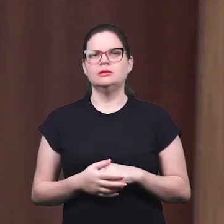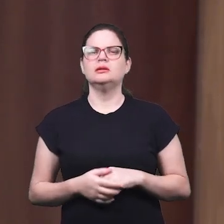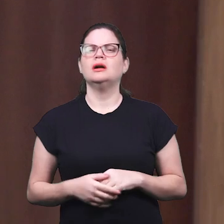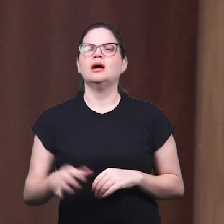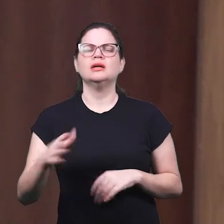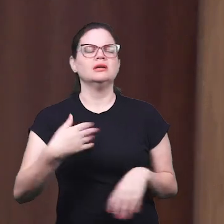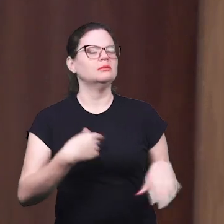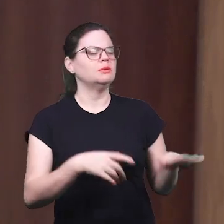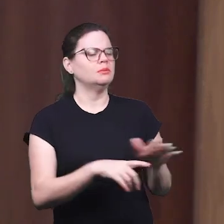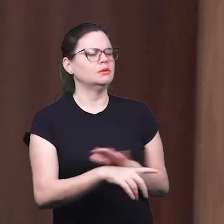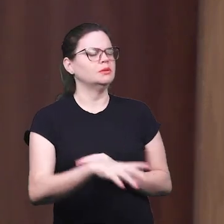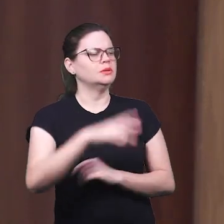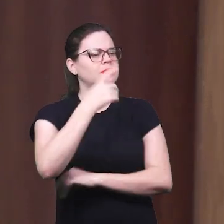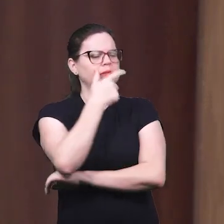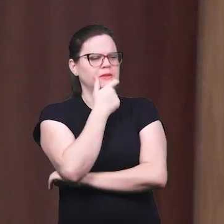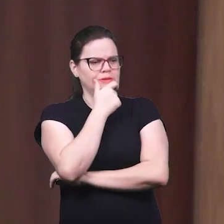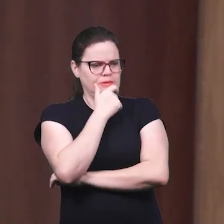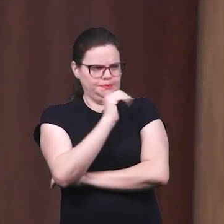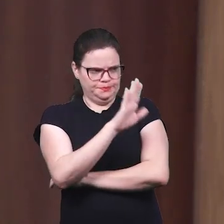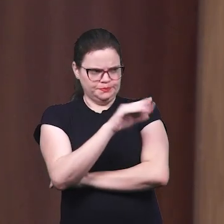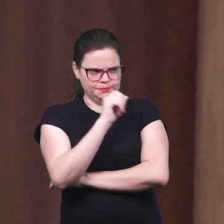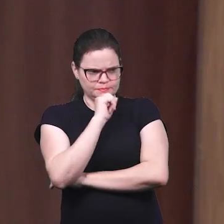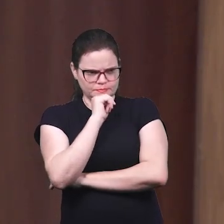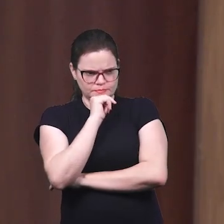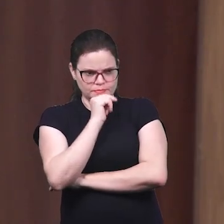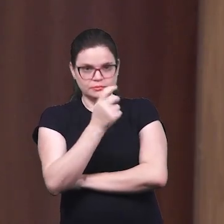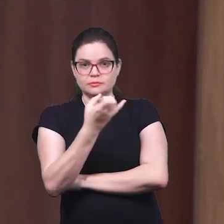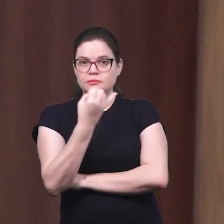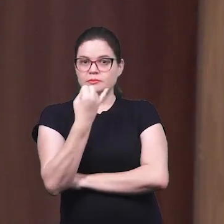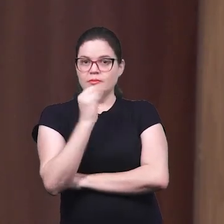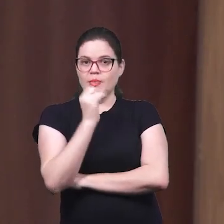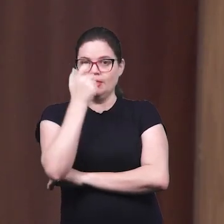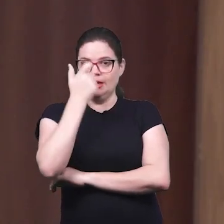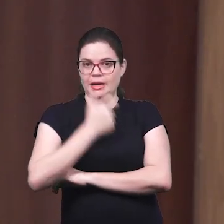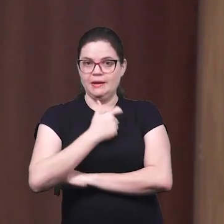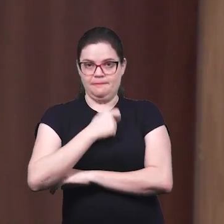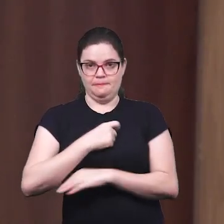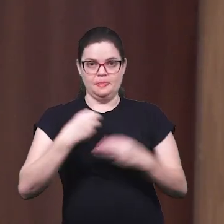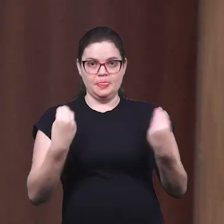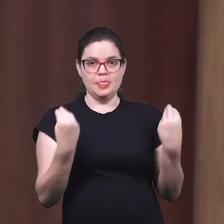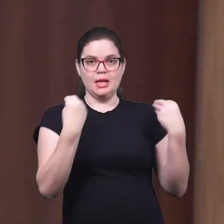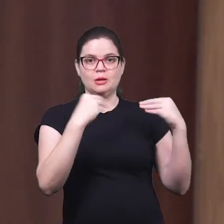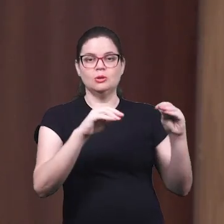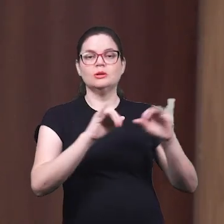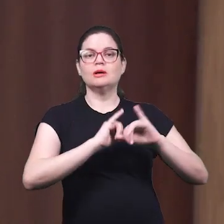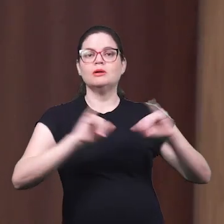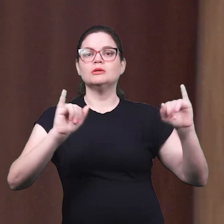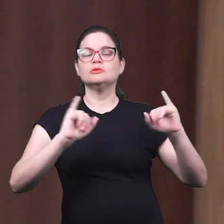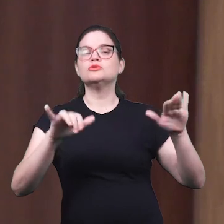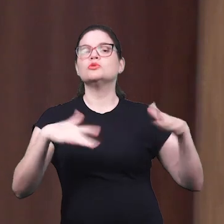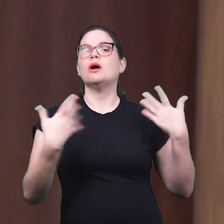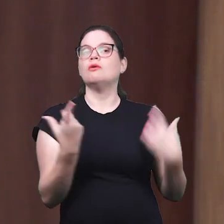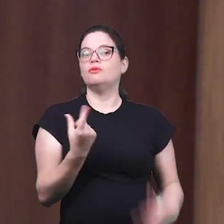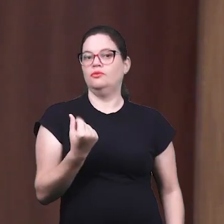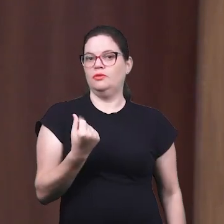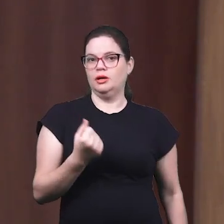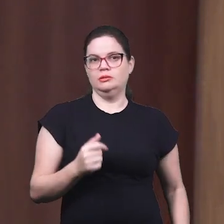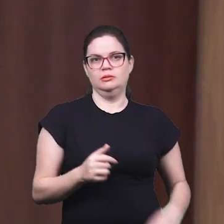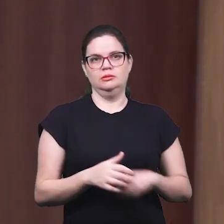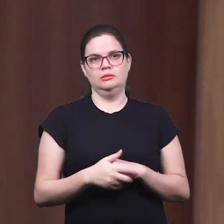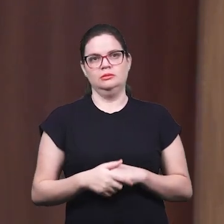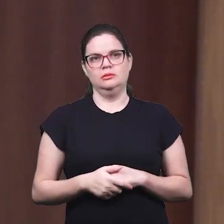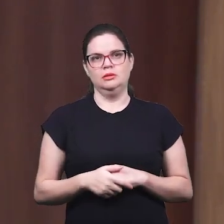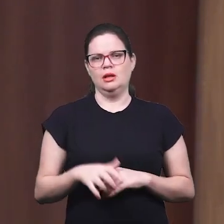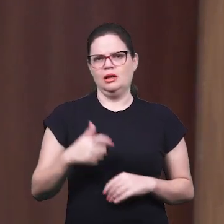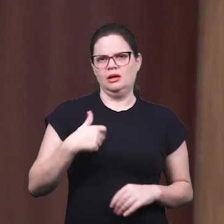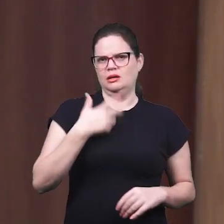Aí ele perguntou a mim: Hélio, se eu fosse botar o anúncio lá na Gazeta, quanto custaria? Eu